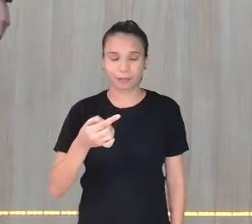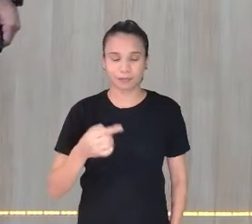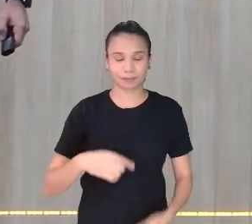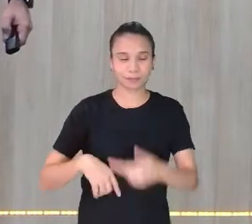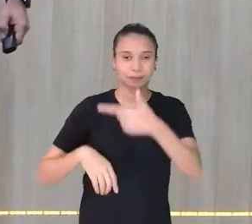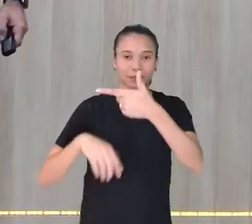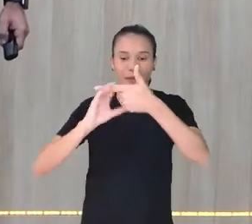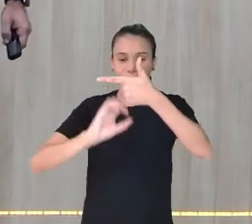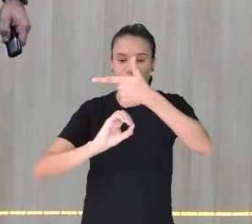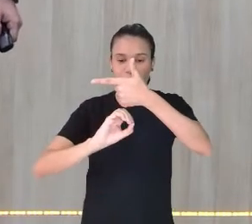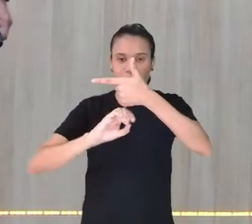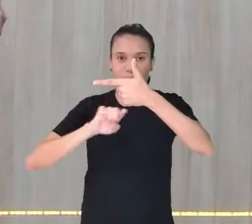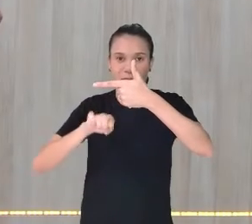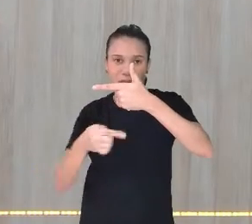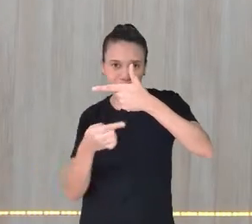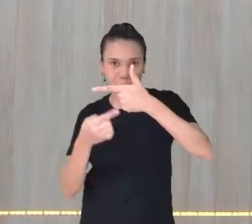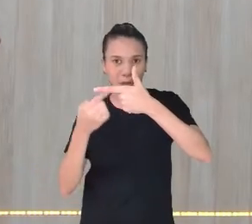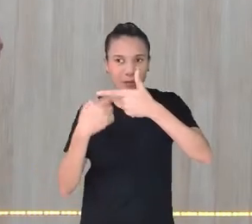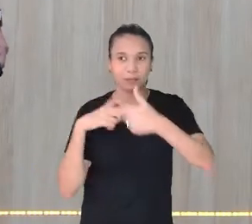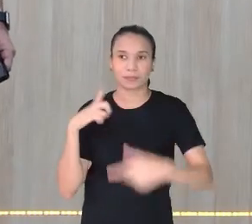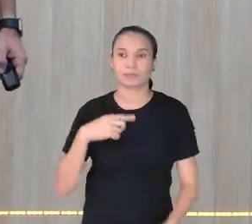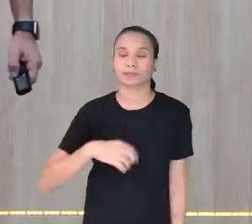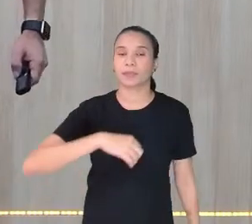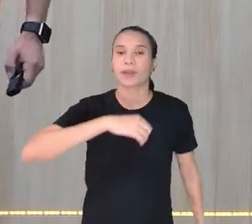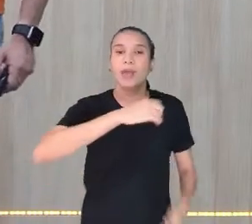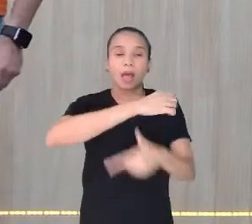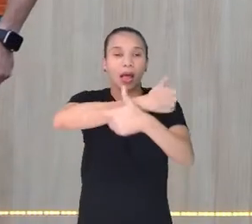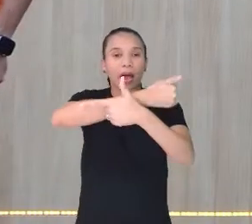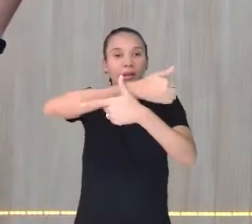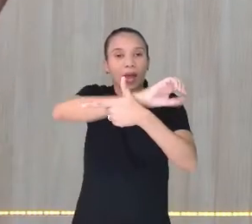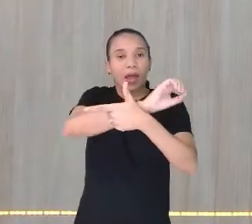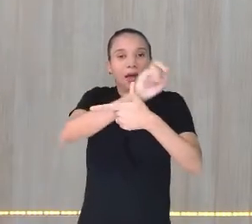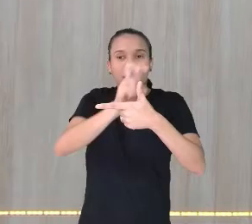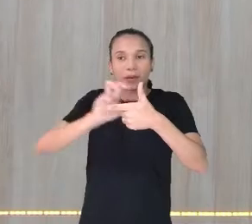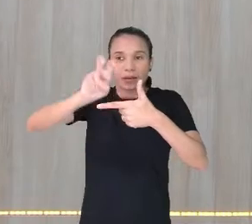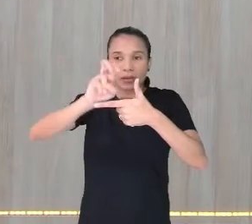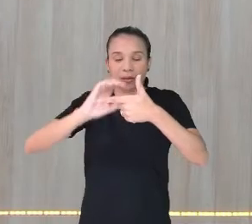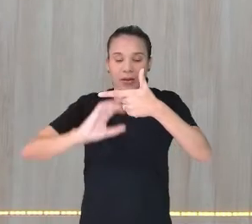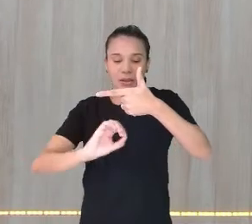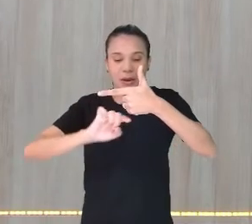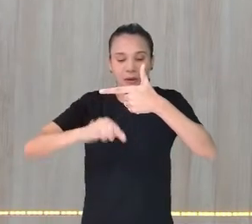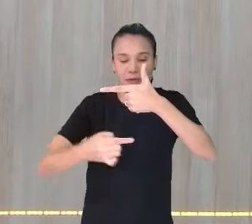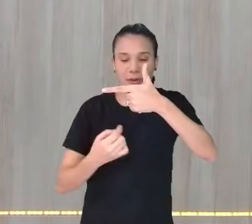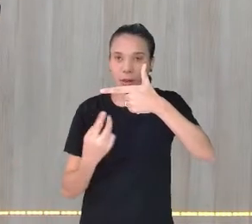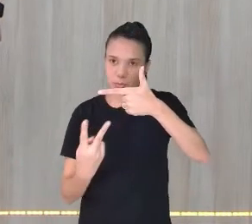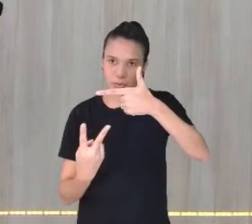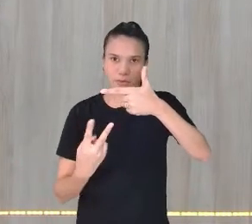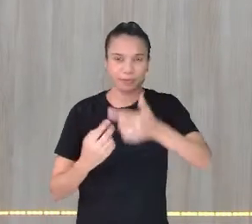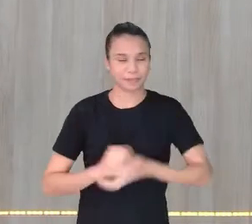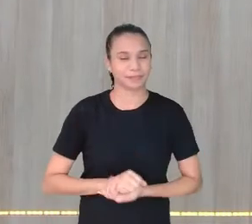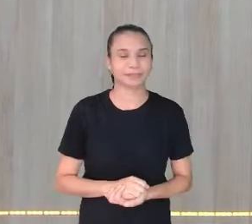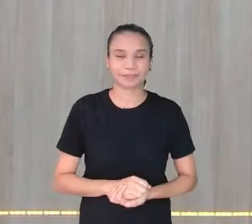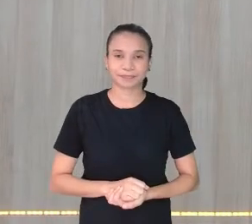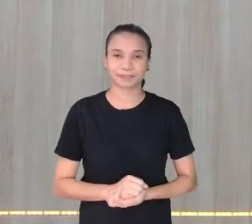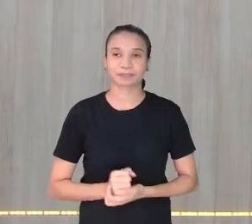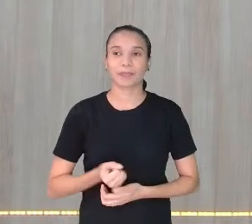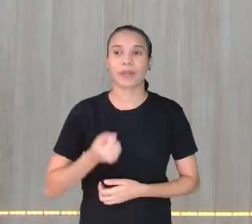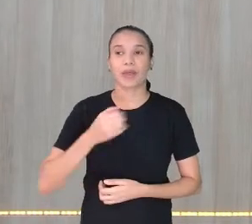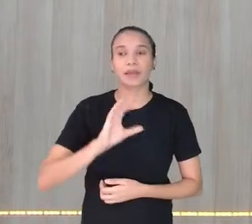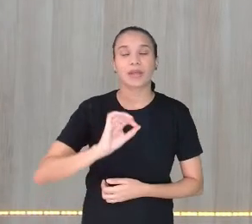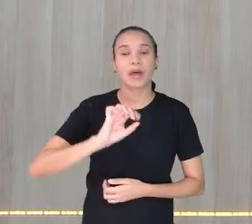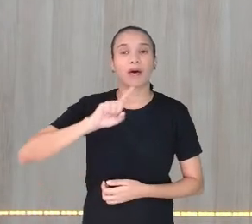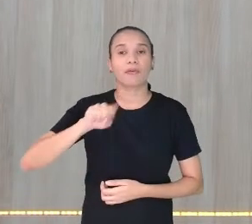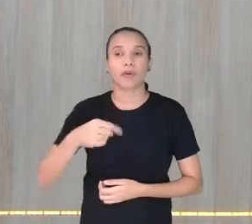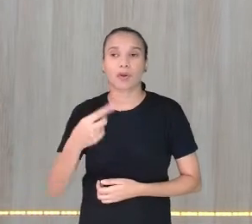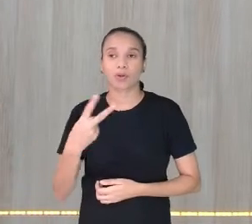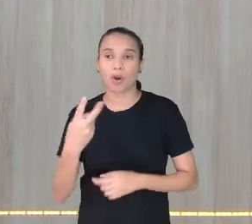embaixo. E agora você divide. 10 dividido por 5 é igual a 2. 2 vezes